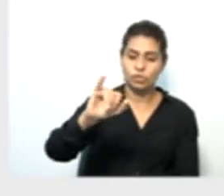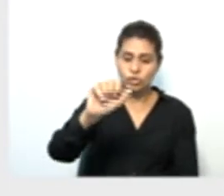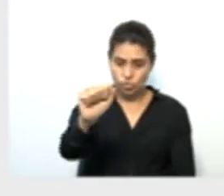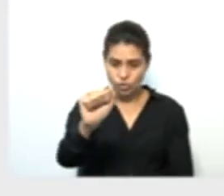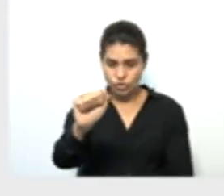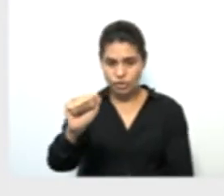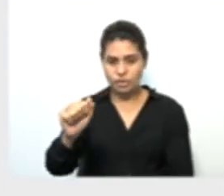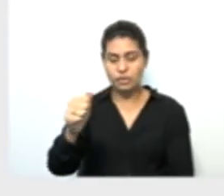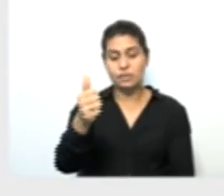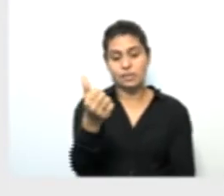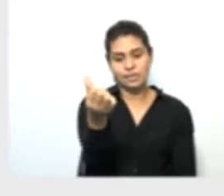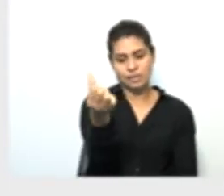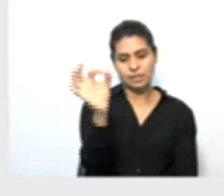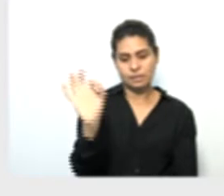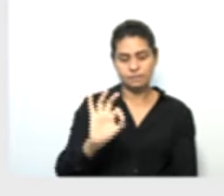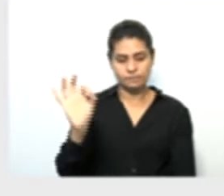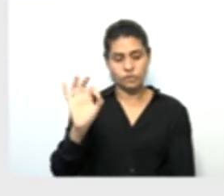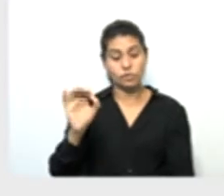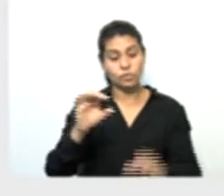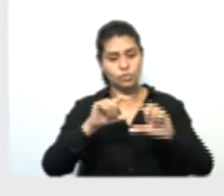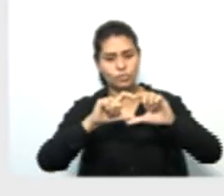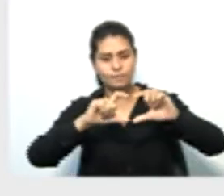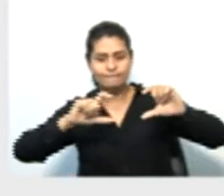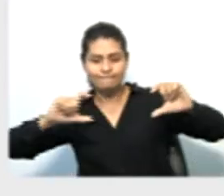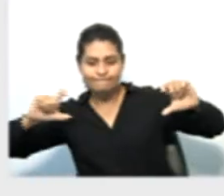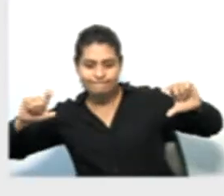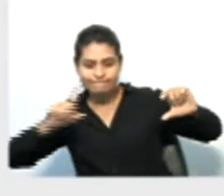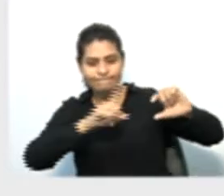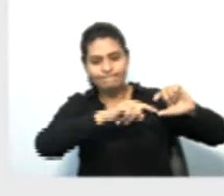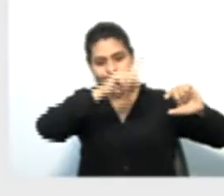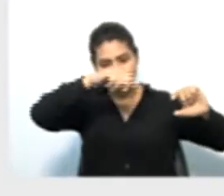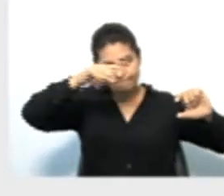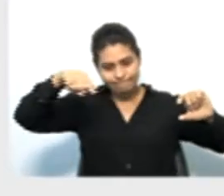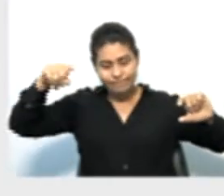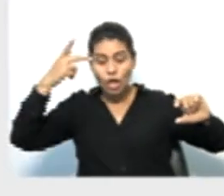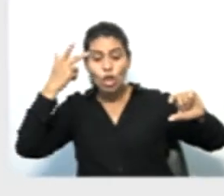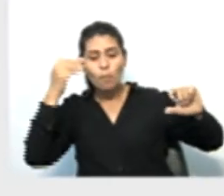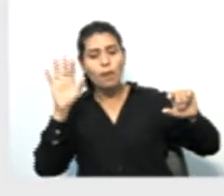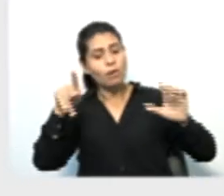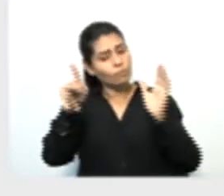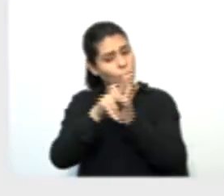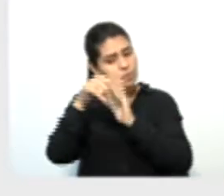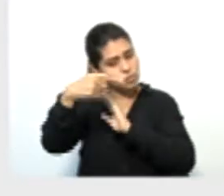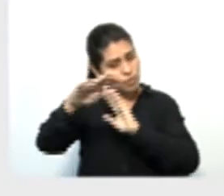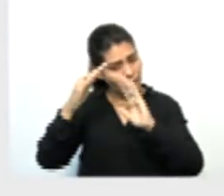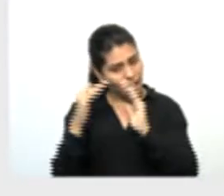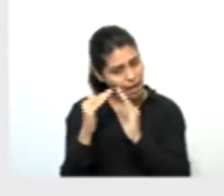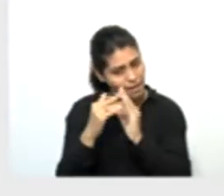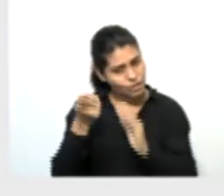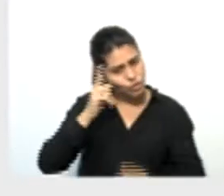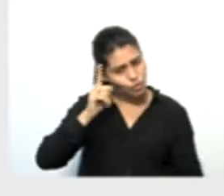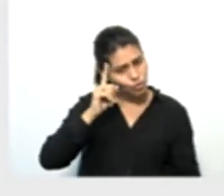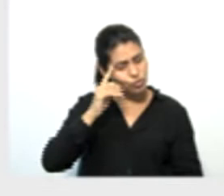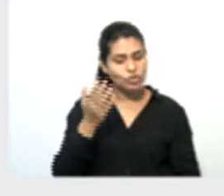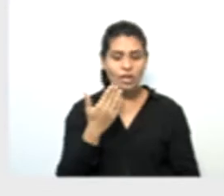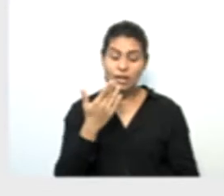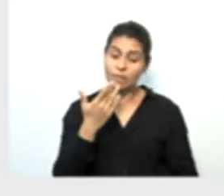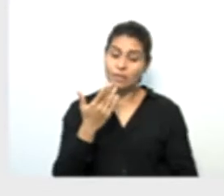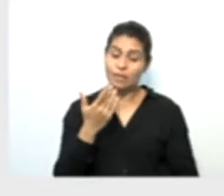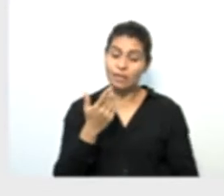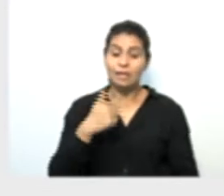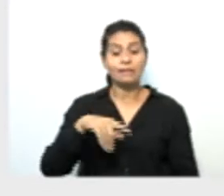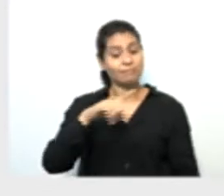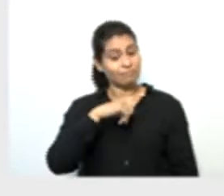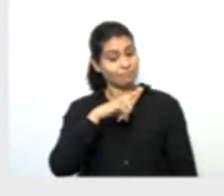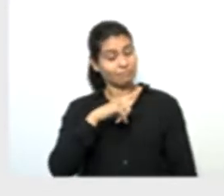soja. Como a gente percebe, esses produtos que são bastante comuns na mesa do brasileiro, produtos que nós consumimos todos os dias, são produtos